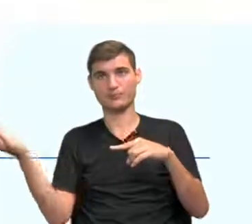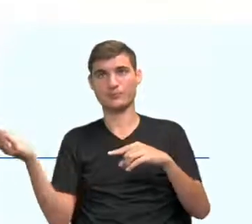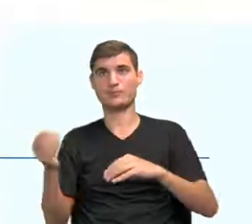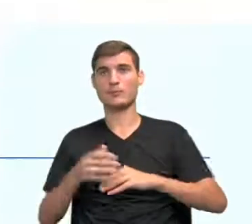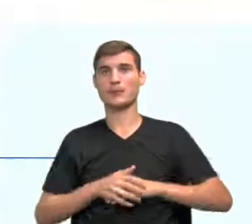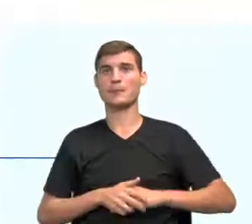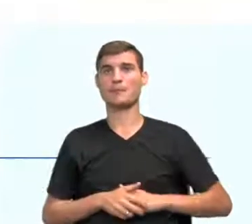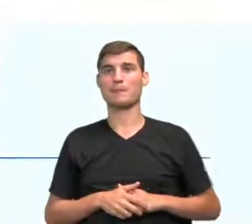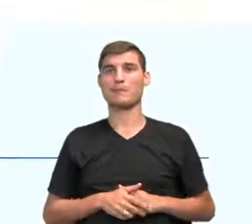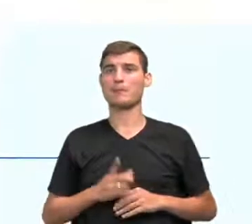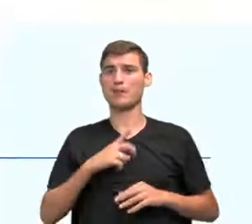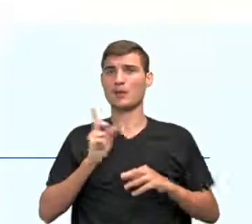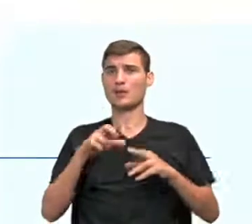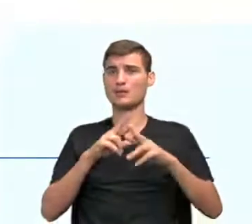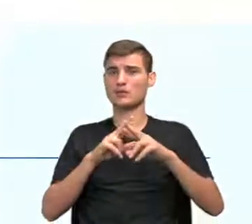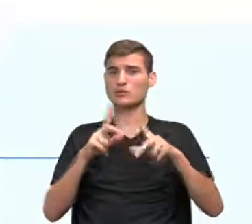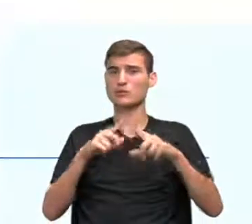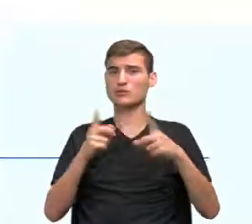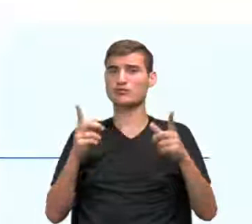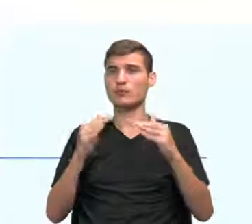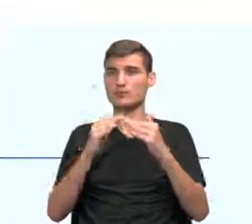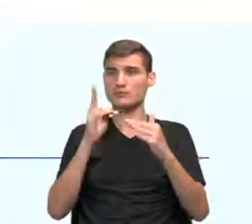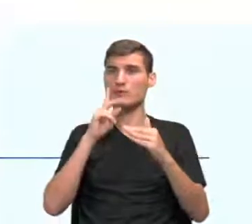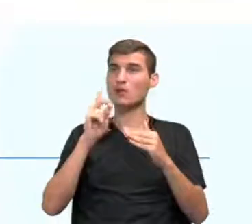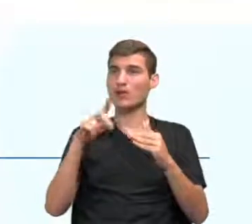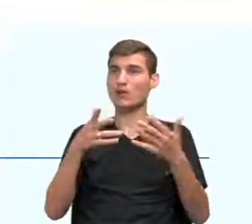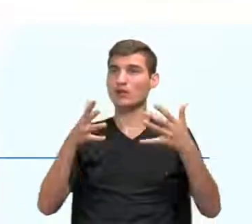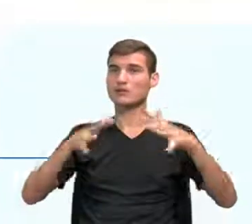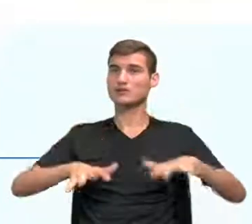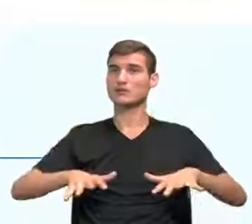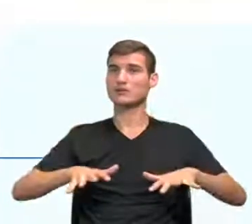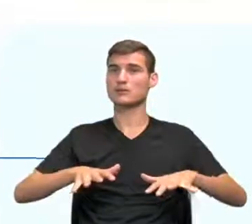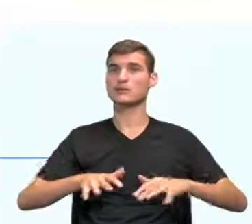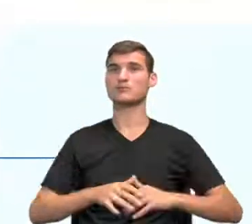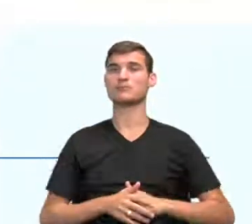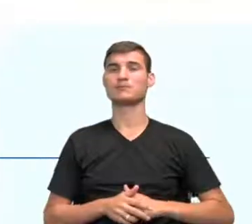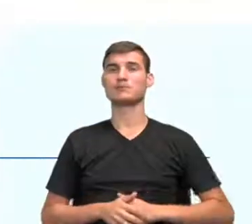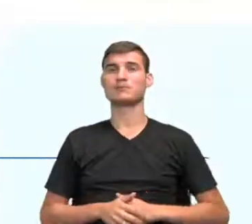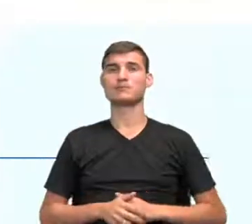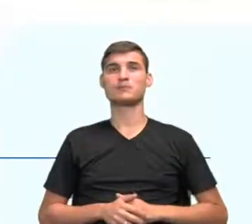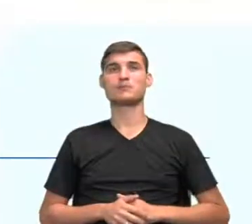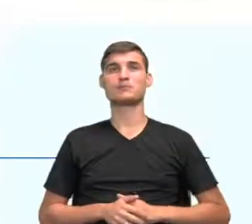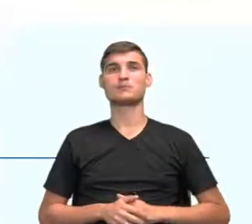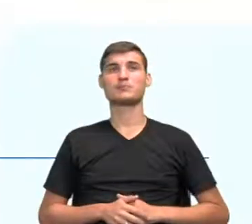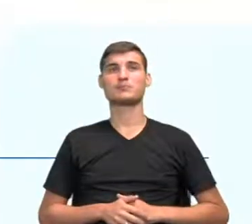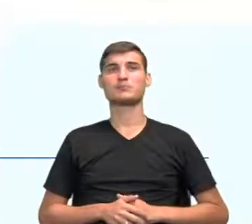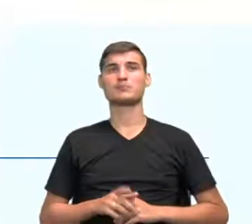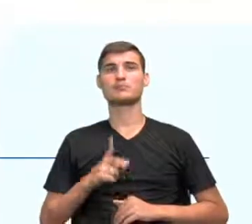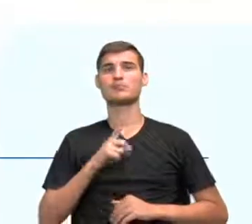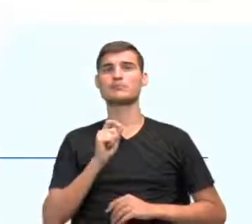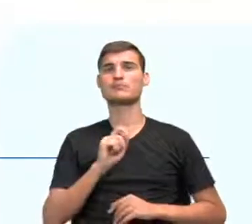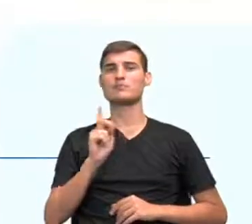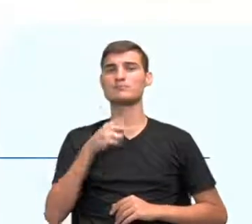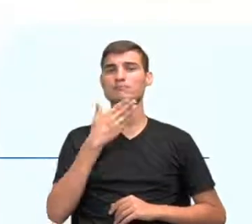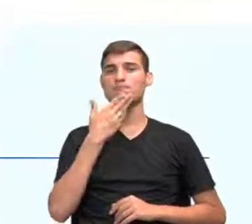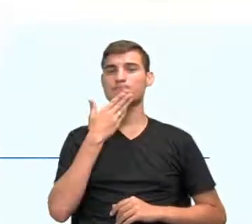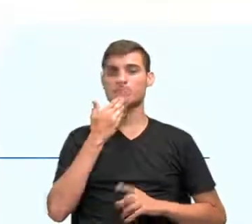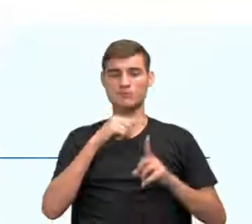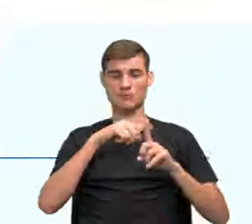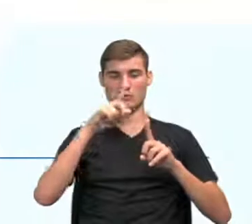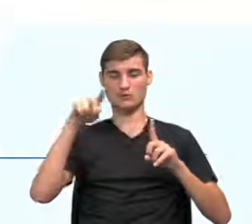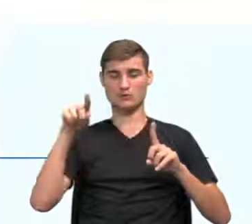diferenças. E o que é o trem de pulso? Quais são as vantagens? Menos interferência em ruído, isso é uma